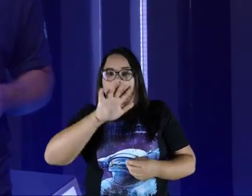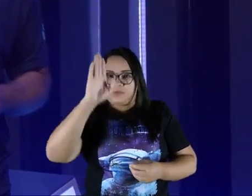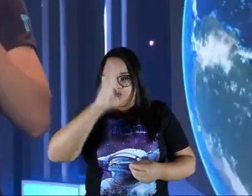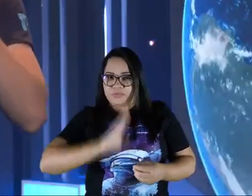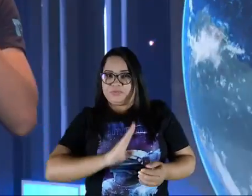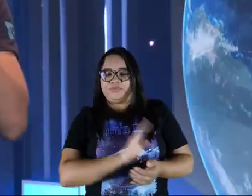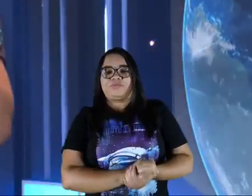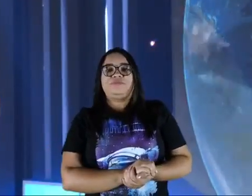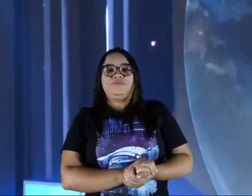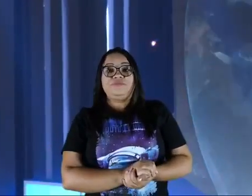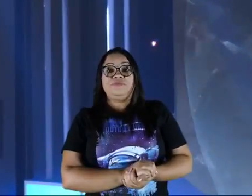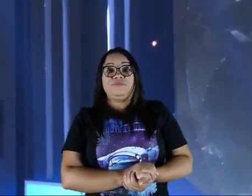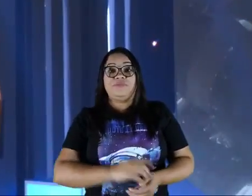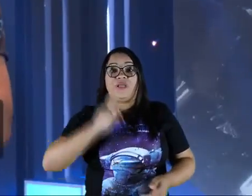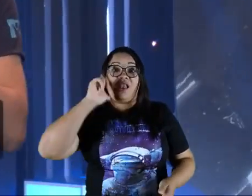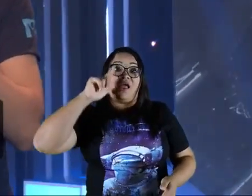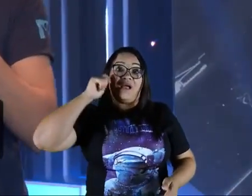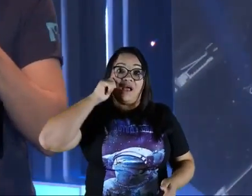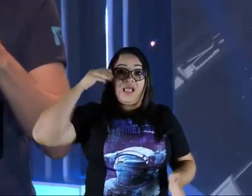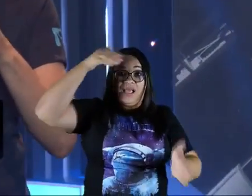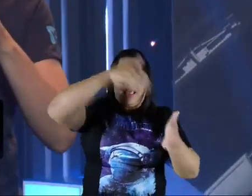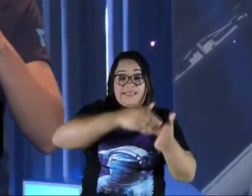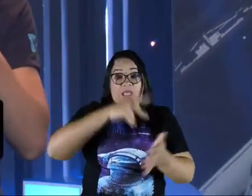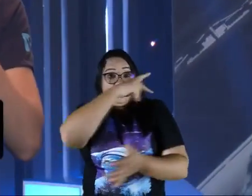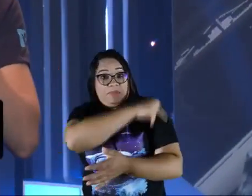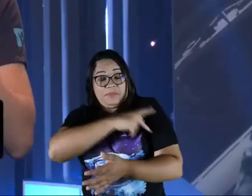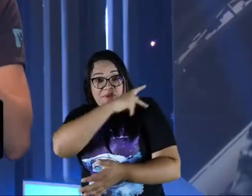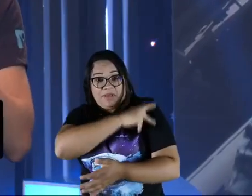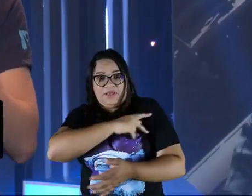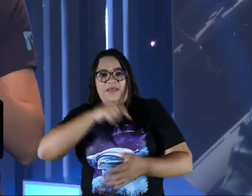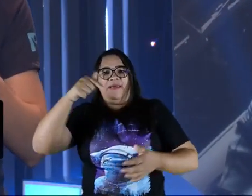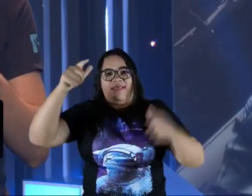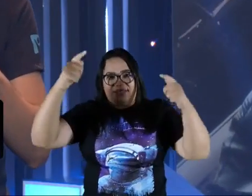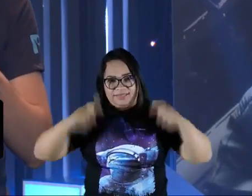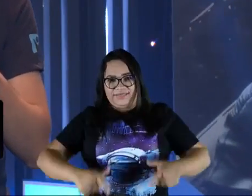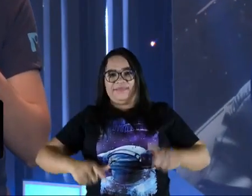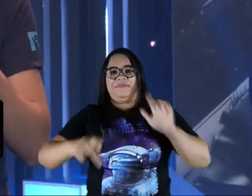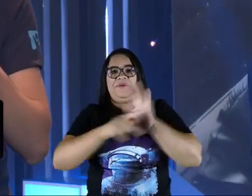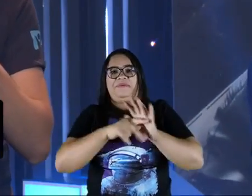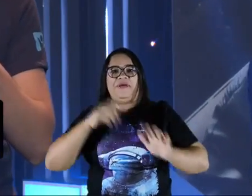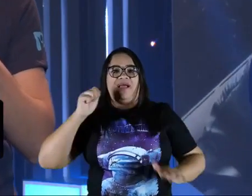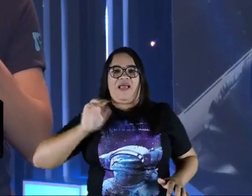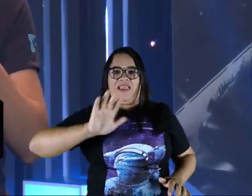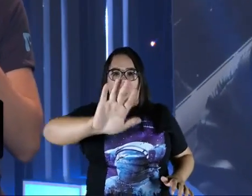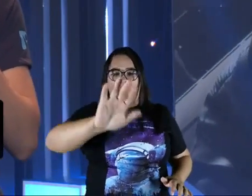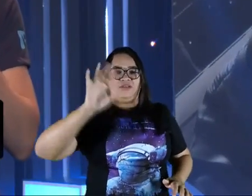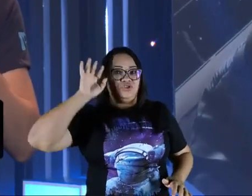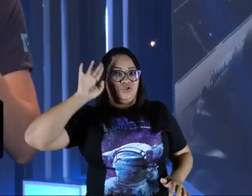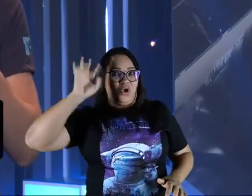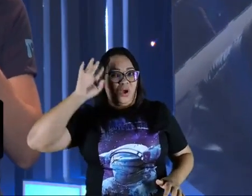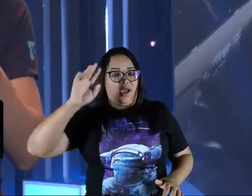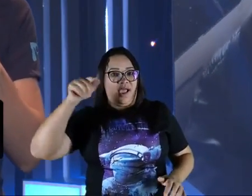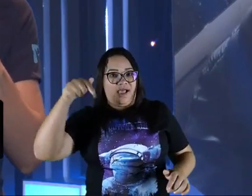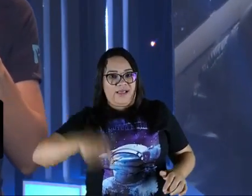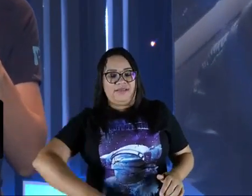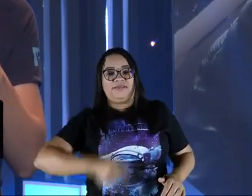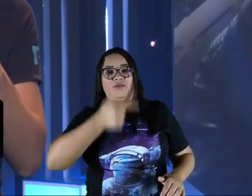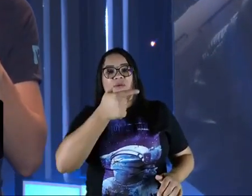Brasileira. De Alagoas até o Piauí é terra de Caleb. Nosso sonho aqui, pastor Campitelli,